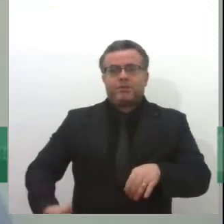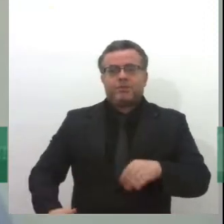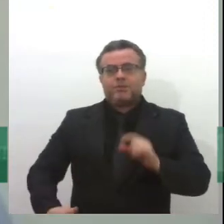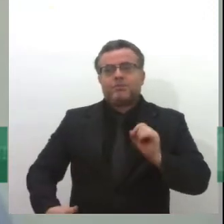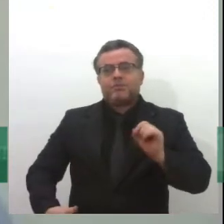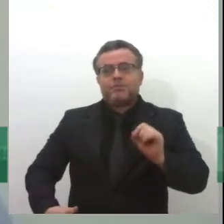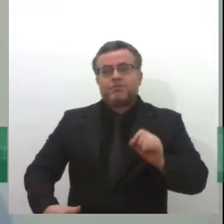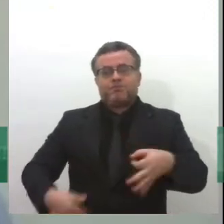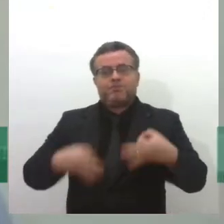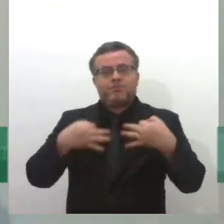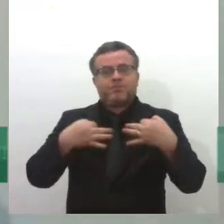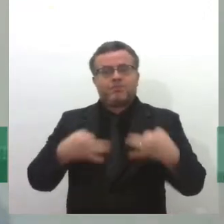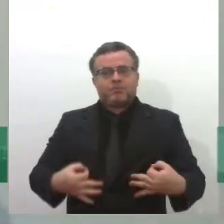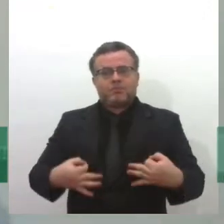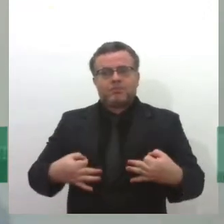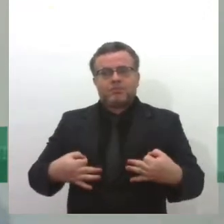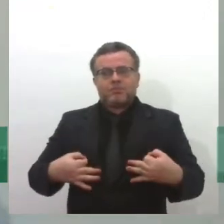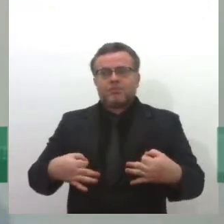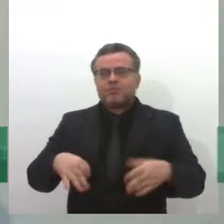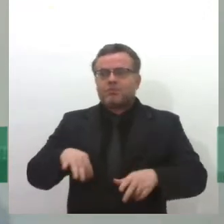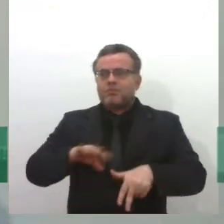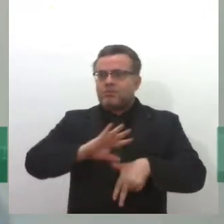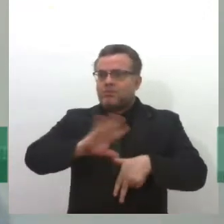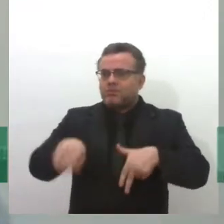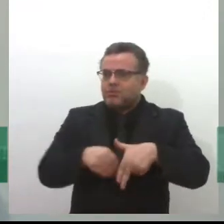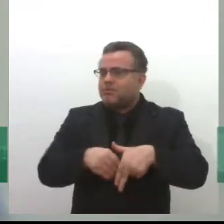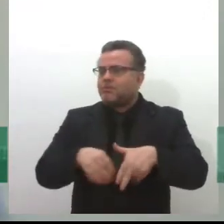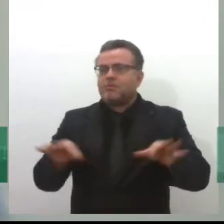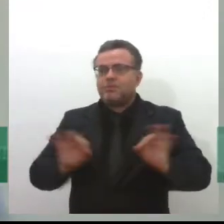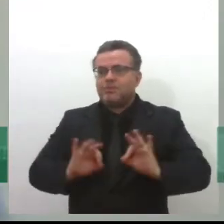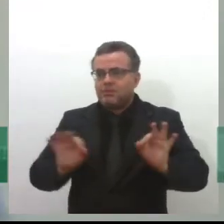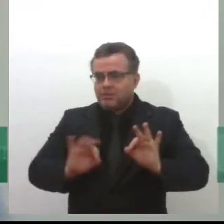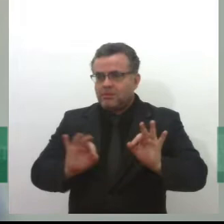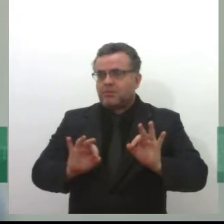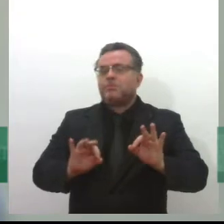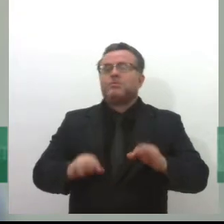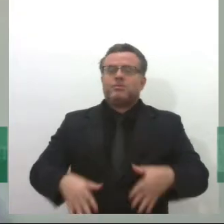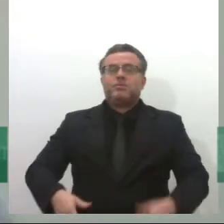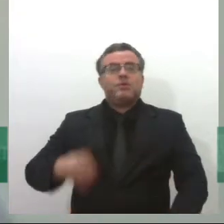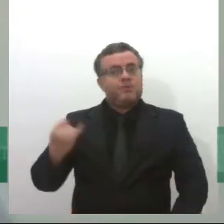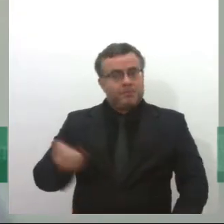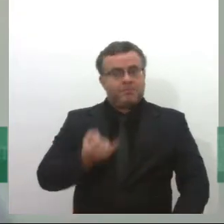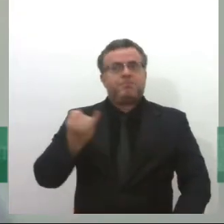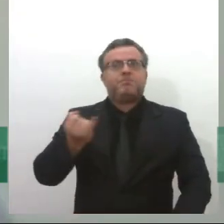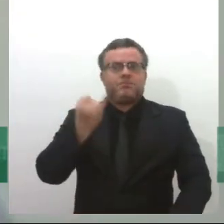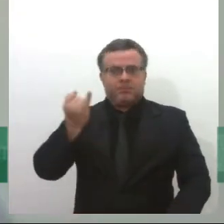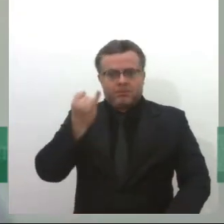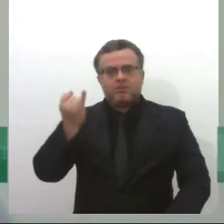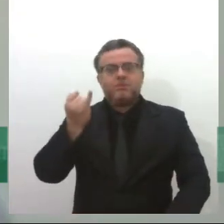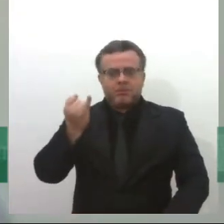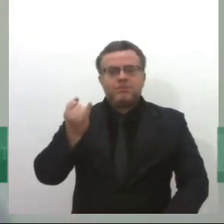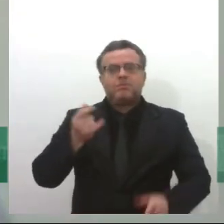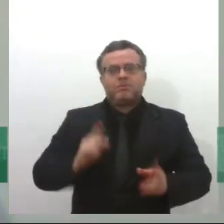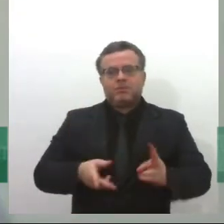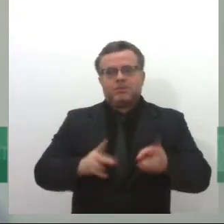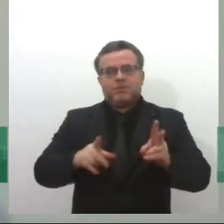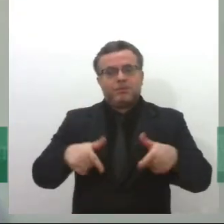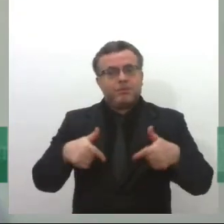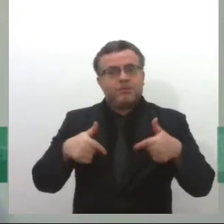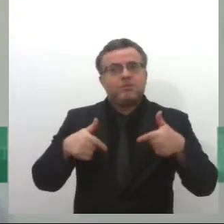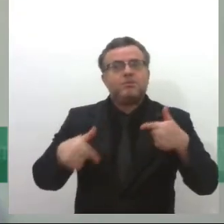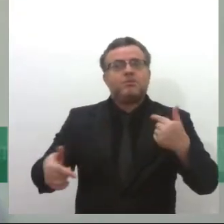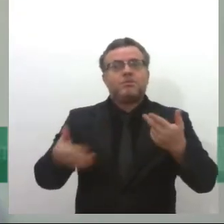e sem corrupção, ela é fundamental para que a gente possa superar os problemas que vivemos no